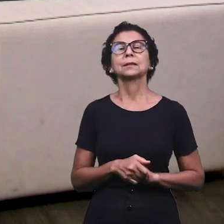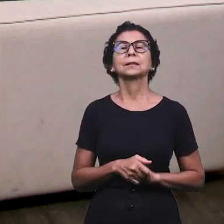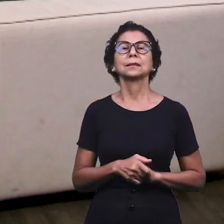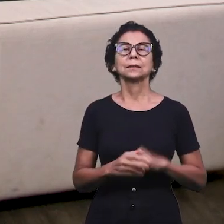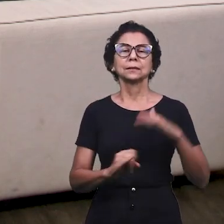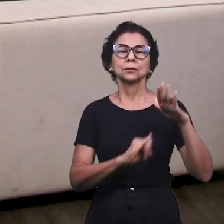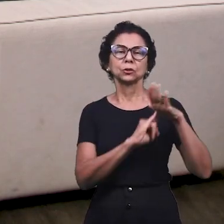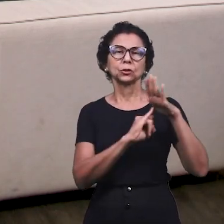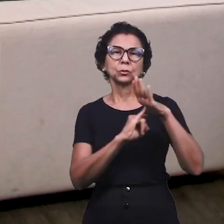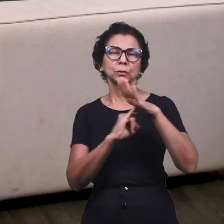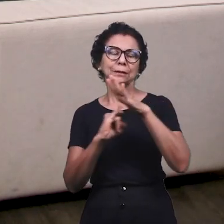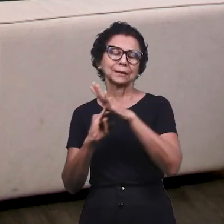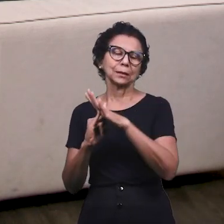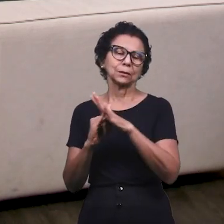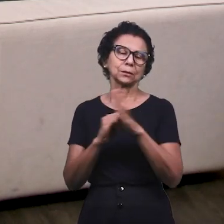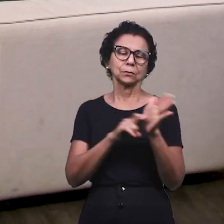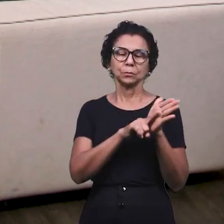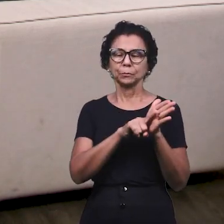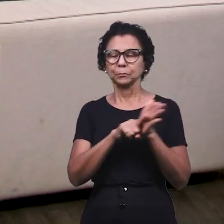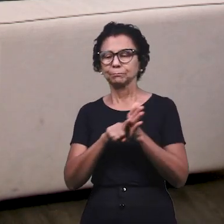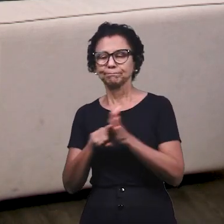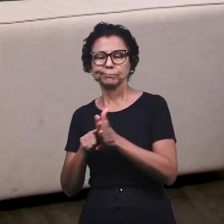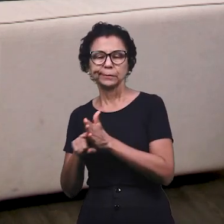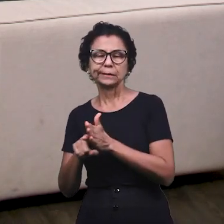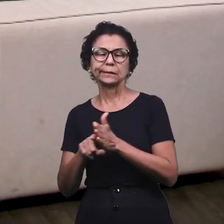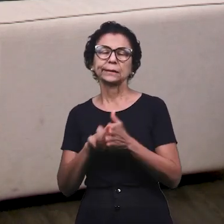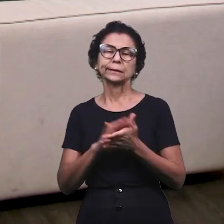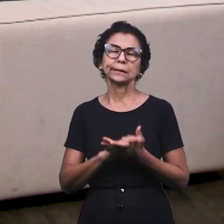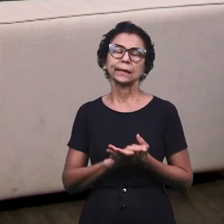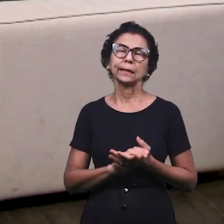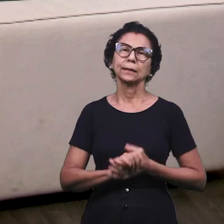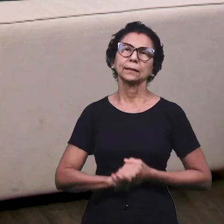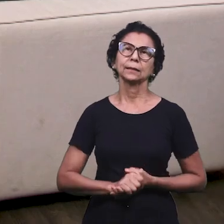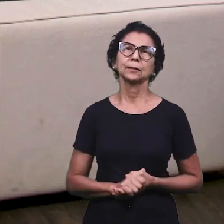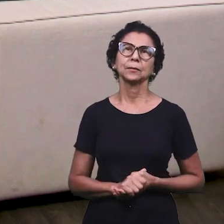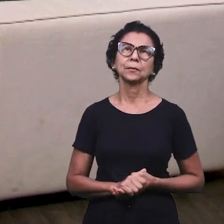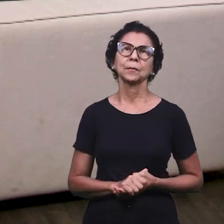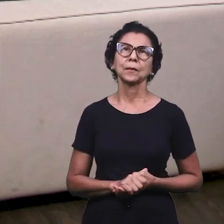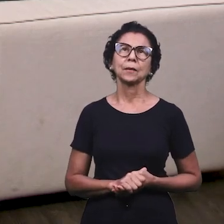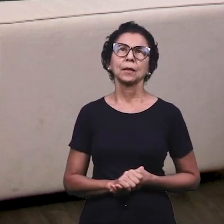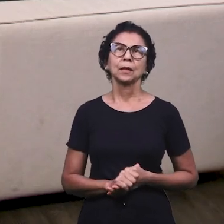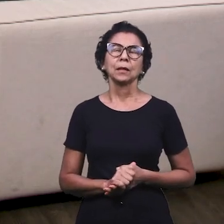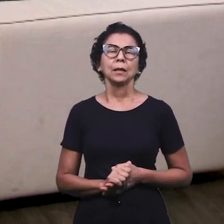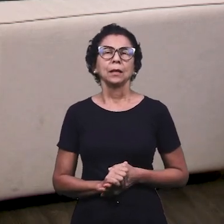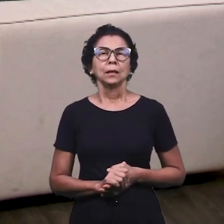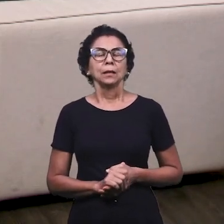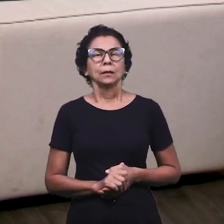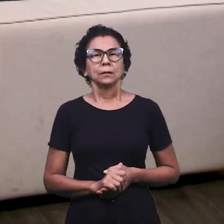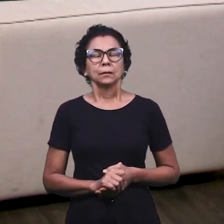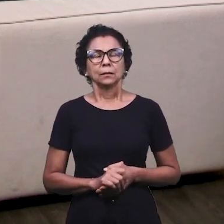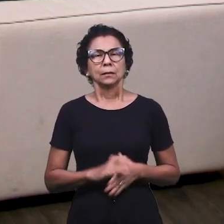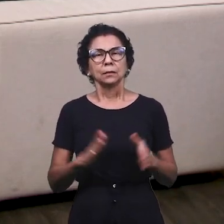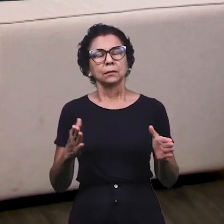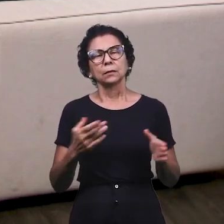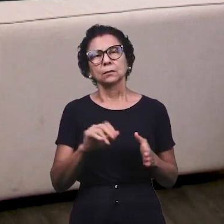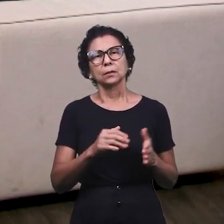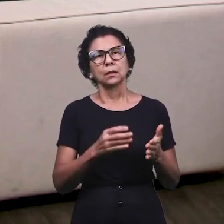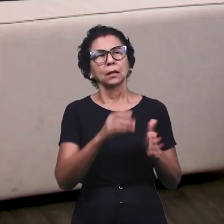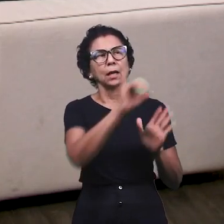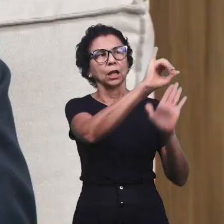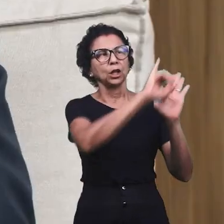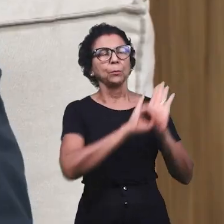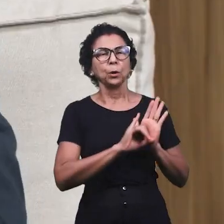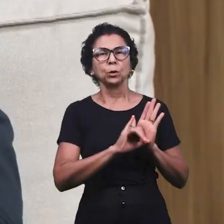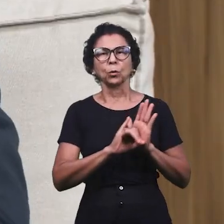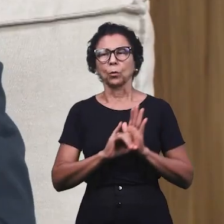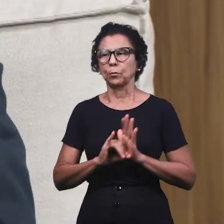se preparou, verdade. Depois você se preparou aqui no Brasil, sua empresa, tirou o radar, vamos tratar do radar expresso. Olhou, não, eu